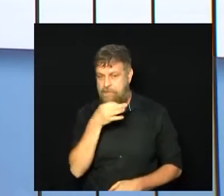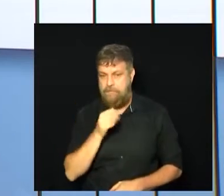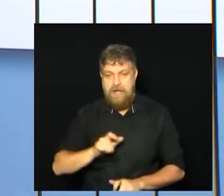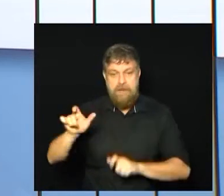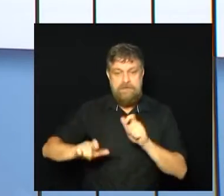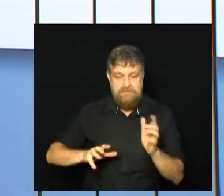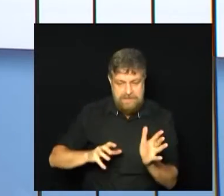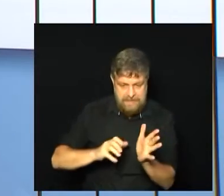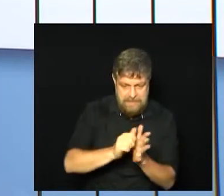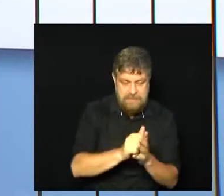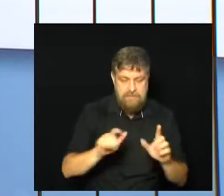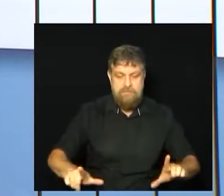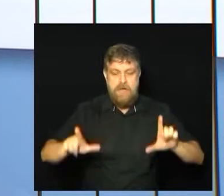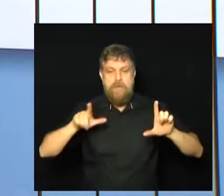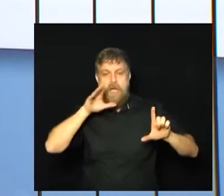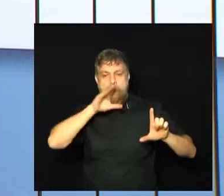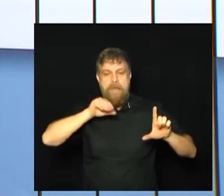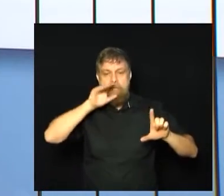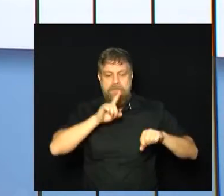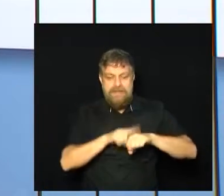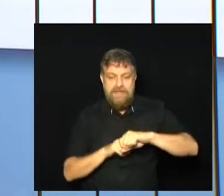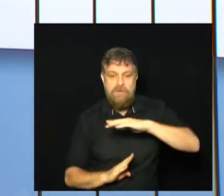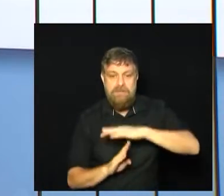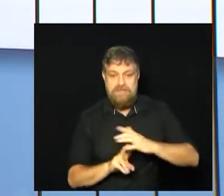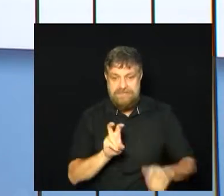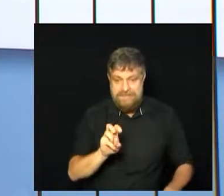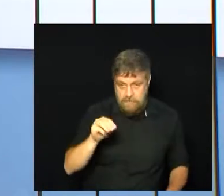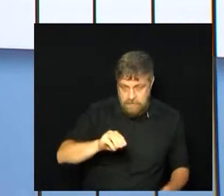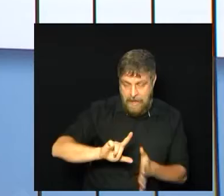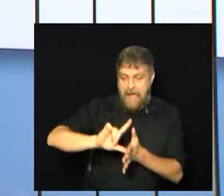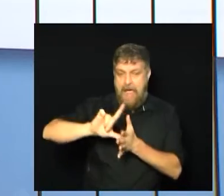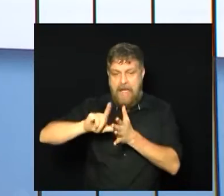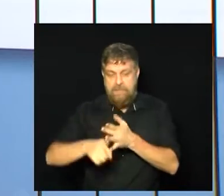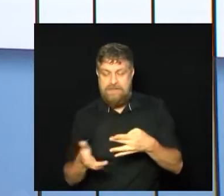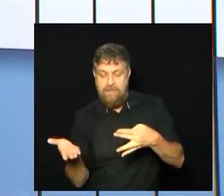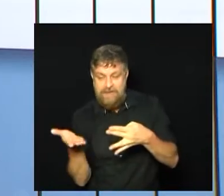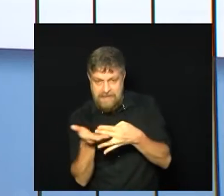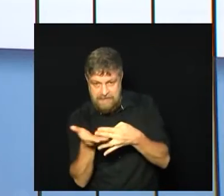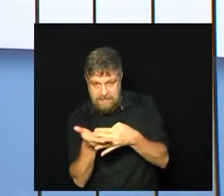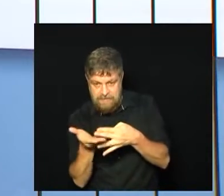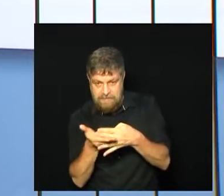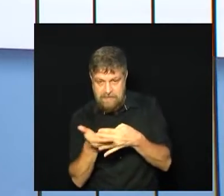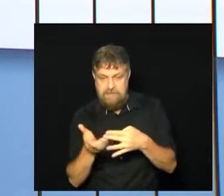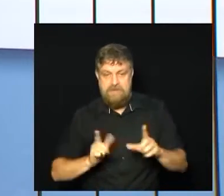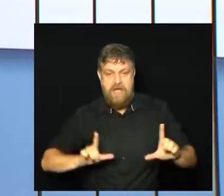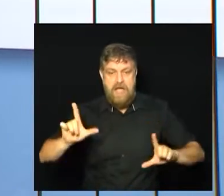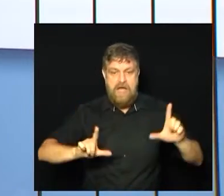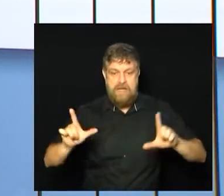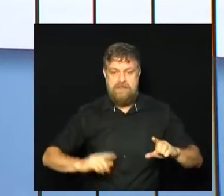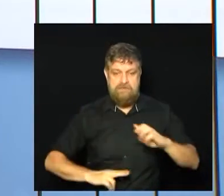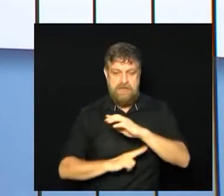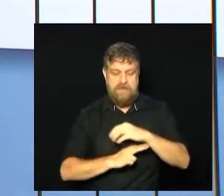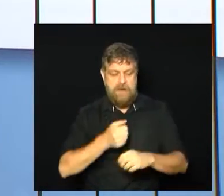estiverem inscritos podem usar a tribuna por até 5 minutos. Depois disso, o intervalo regimental, em que a TV Câmara entrevista